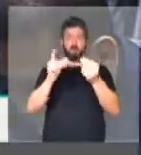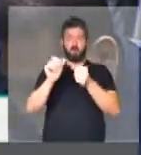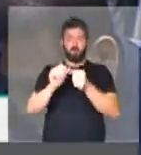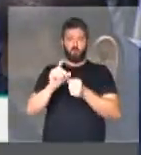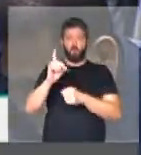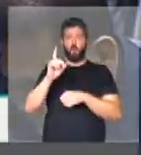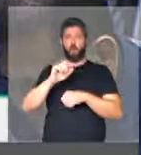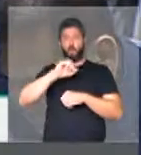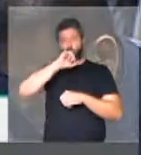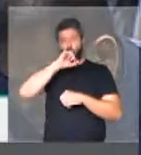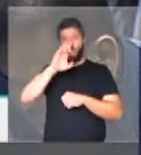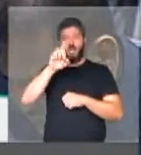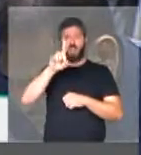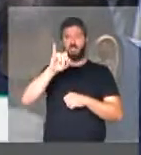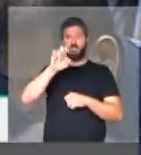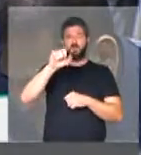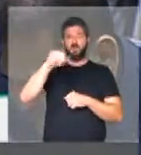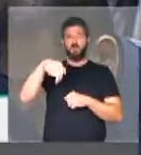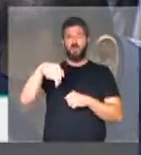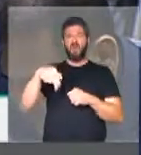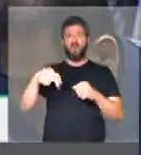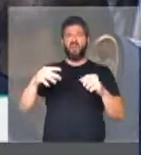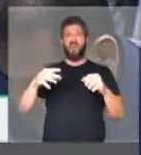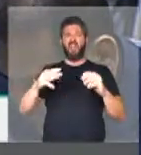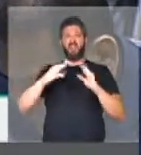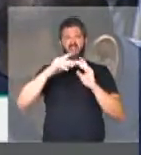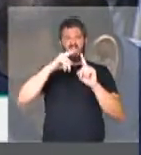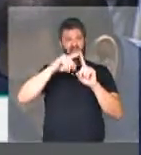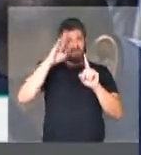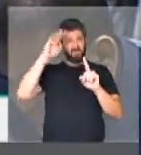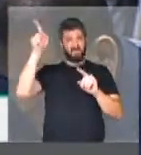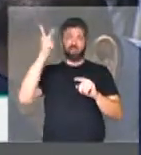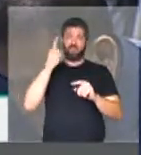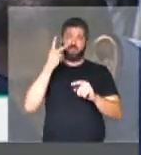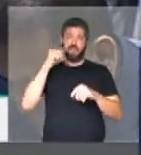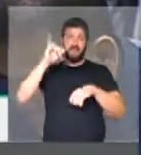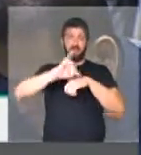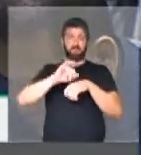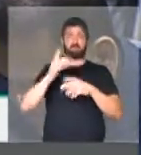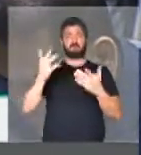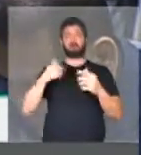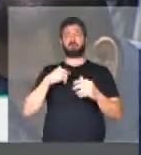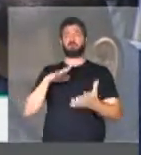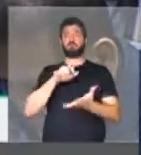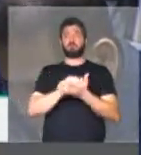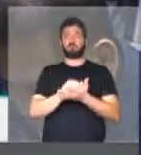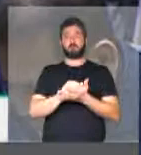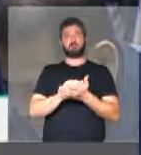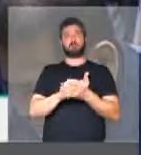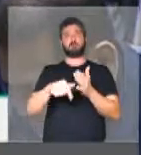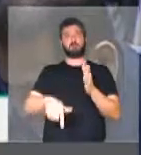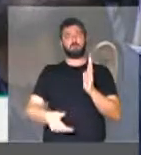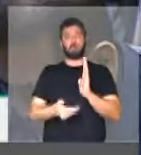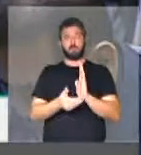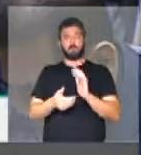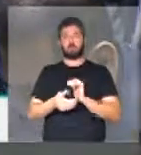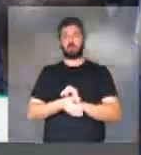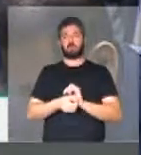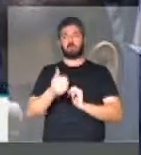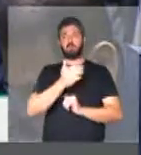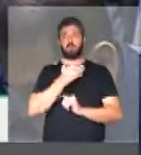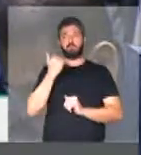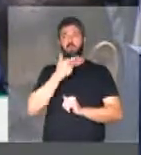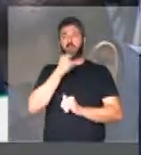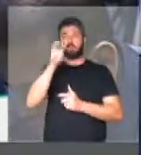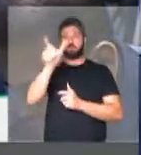pelo Dom Edmilson na Catedral Metropolitana de Fortaleza. Então, nós queremos expressar e registrar nos anais dessa casa o